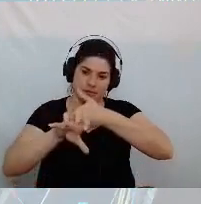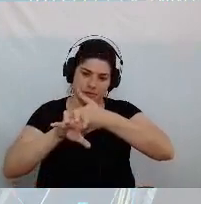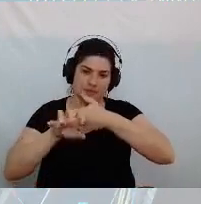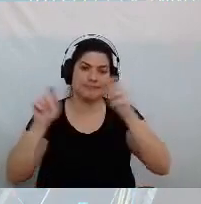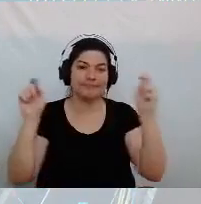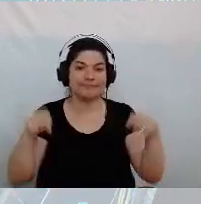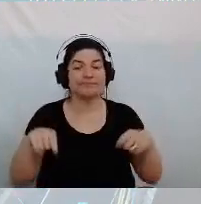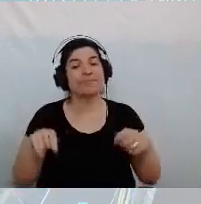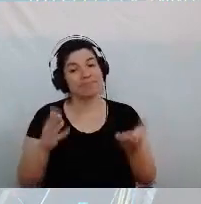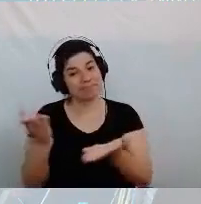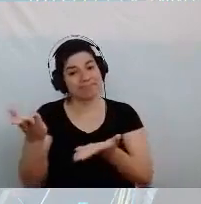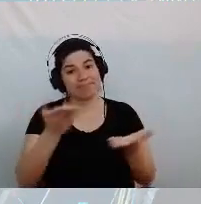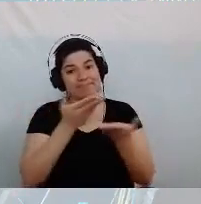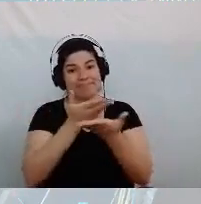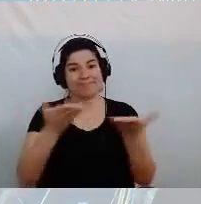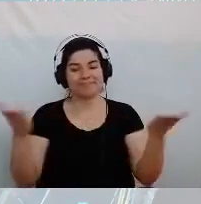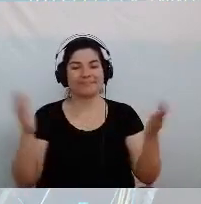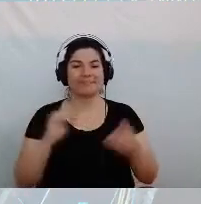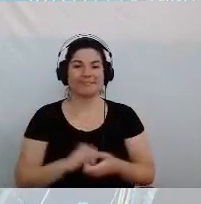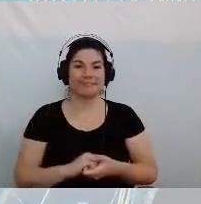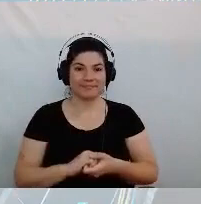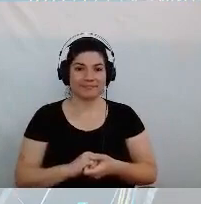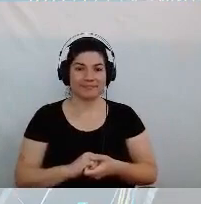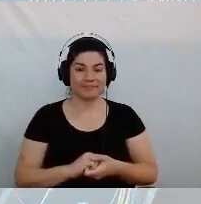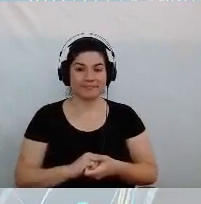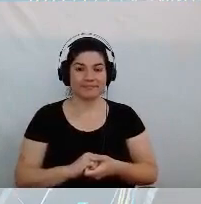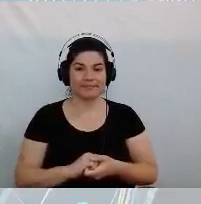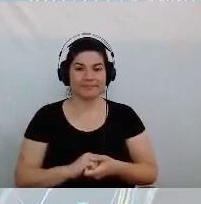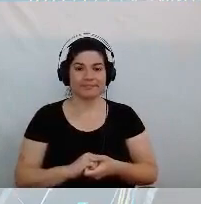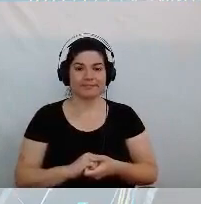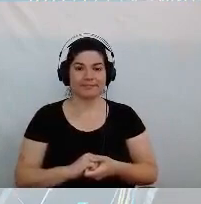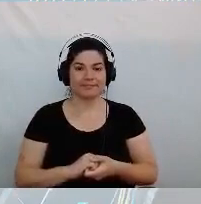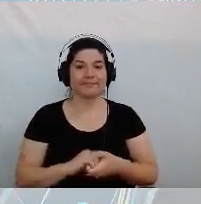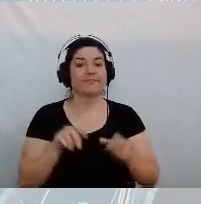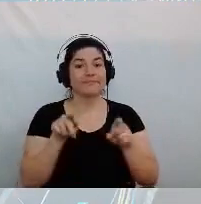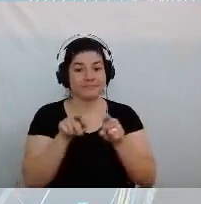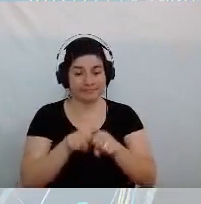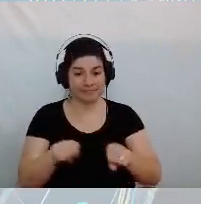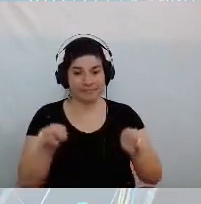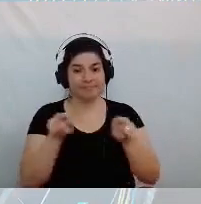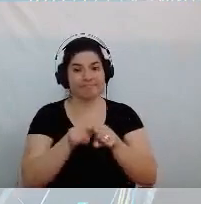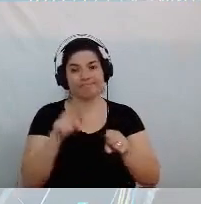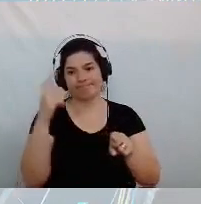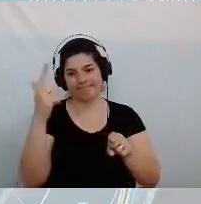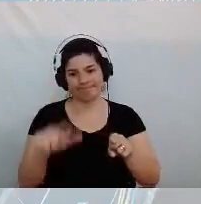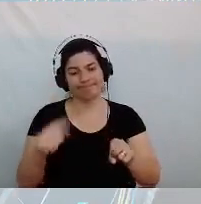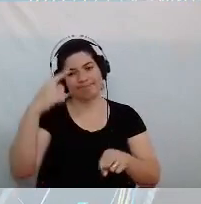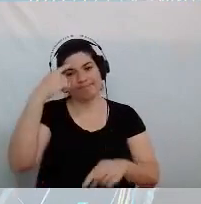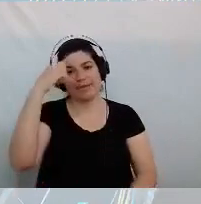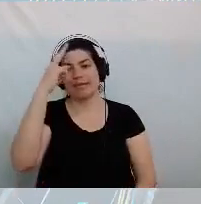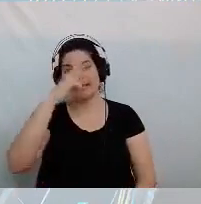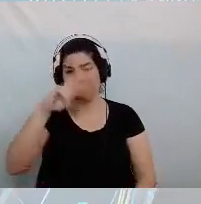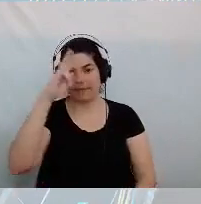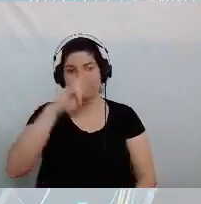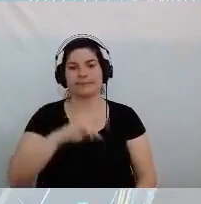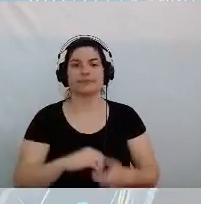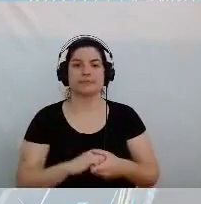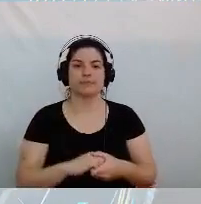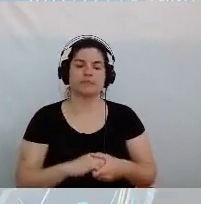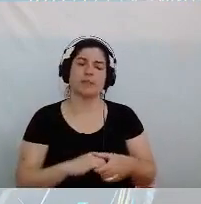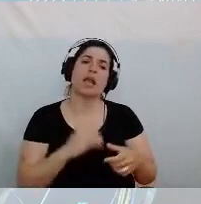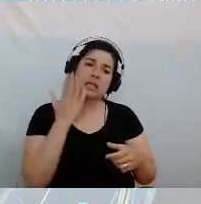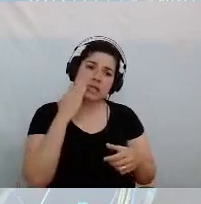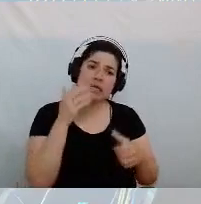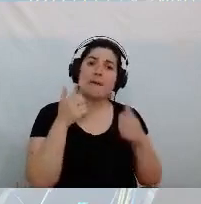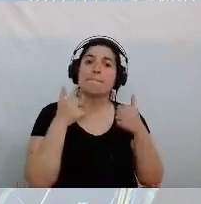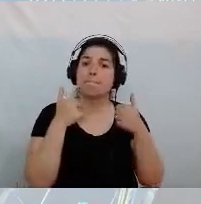fica aqui o convite para vocês eh Finalmente né aqui mais uma vez fica o lembrete então lembre-se end anda bem